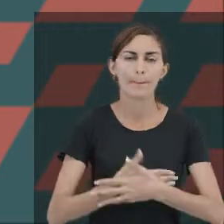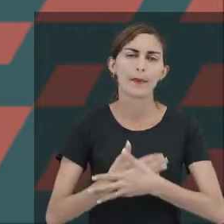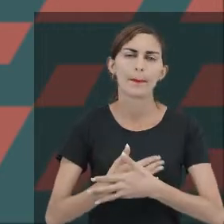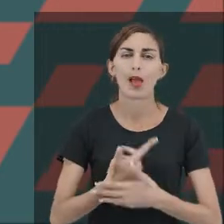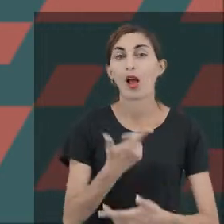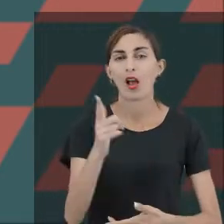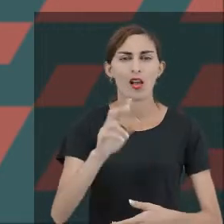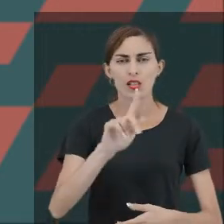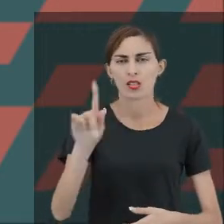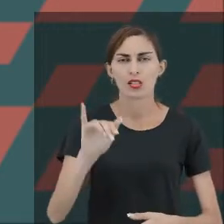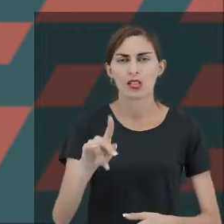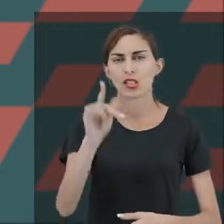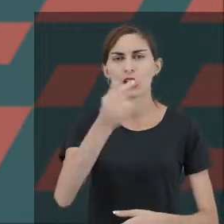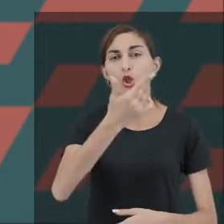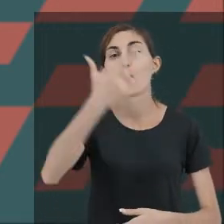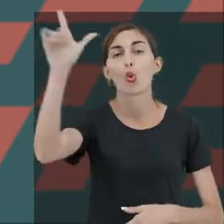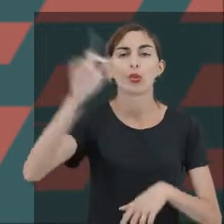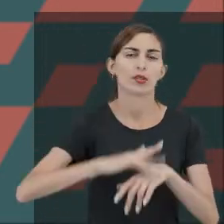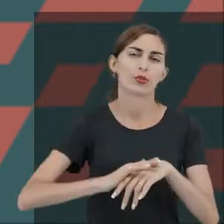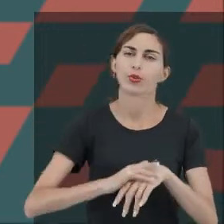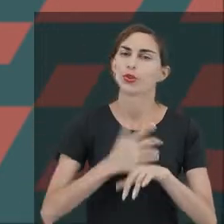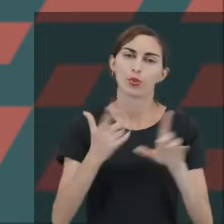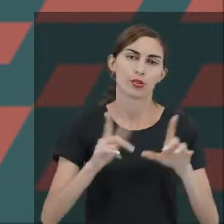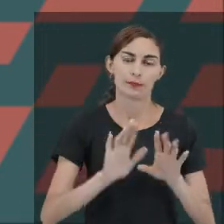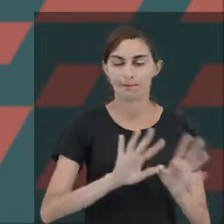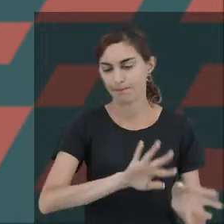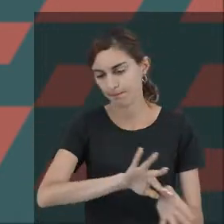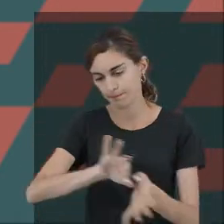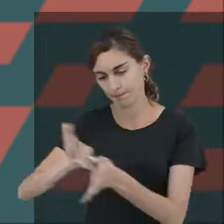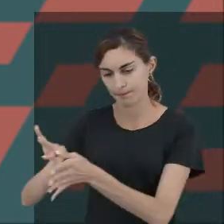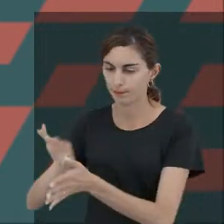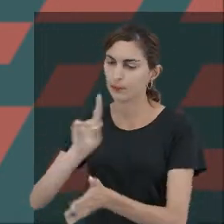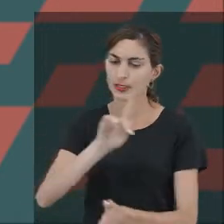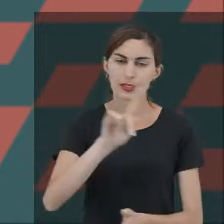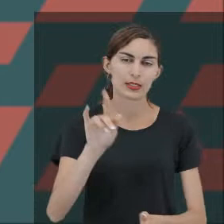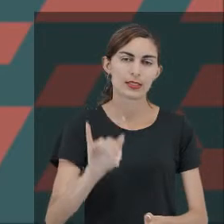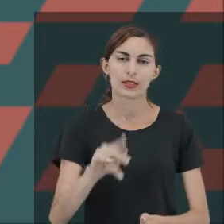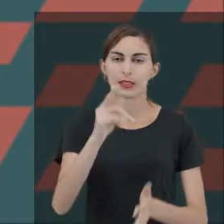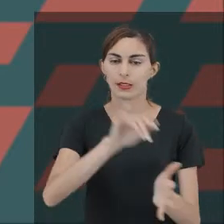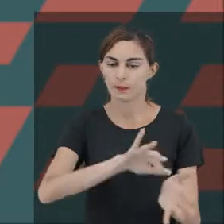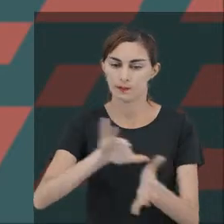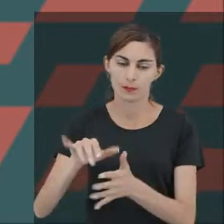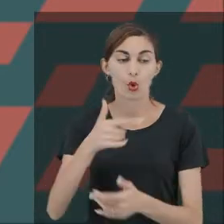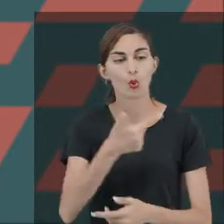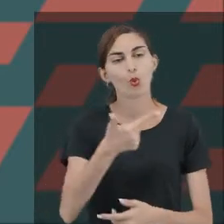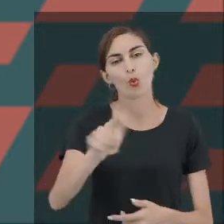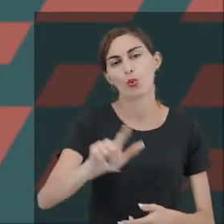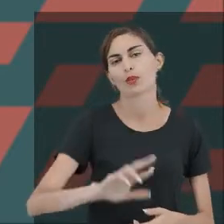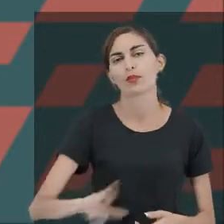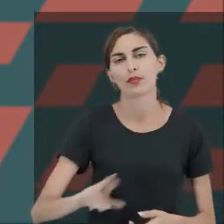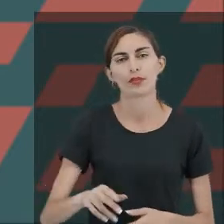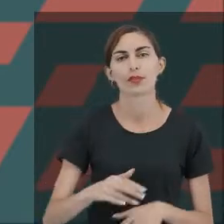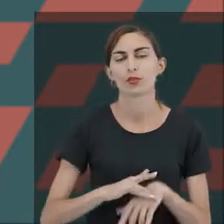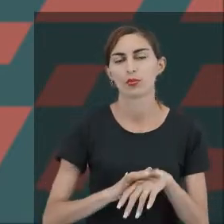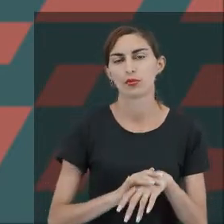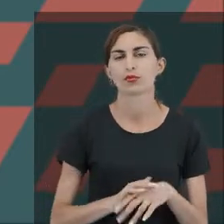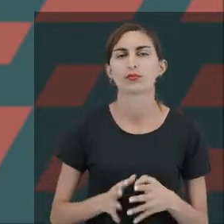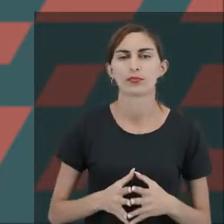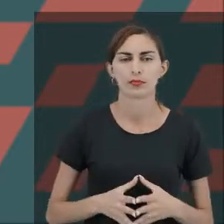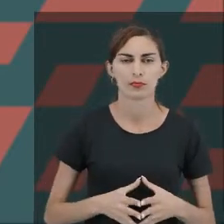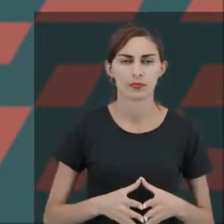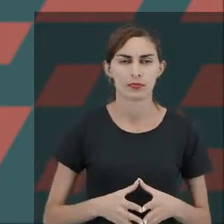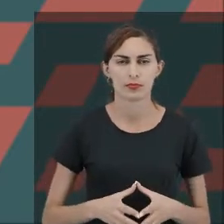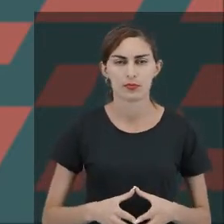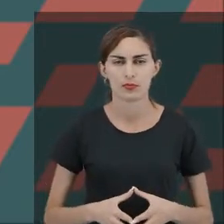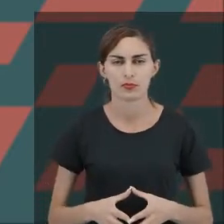gente está acompanhando aquele bebê e descobre que a causa foi outra. Então, saiu a Zika da suspeita, a síndrome congênita do Zika